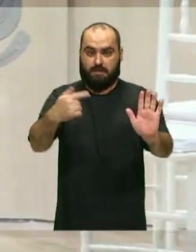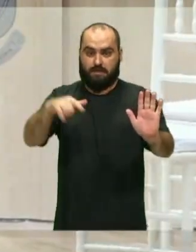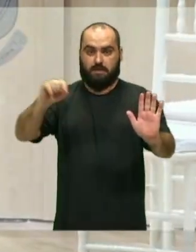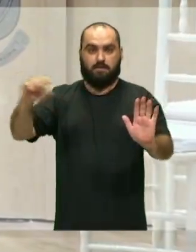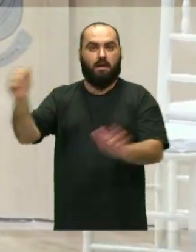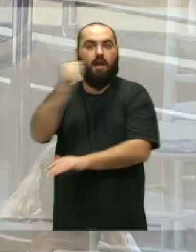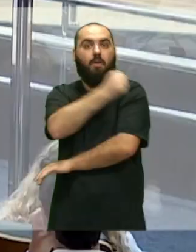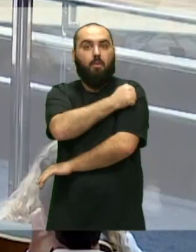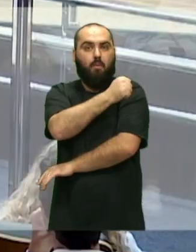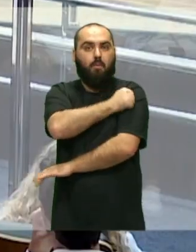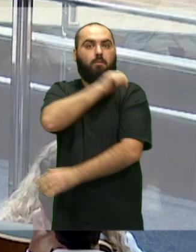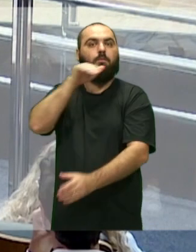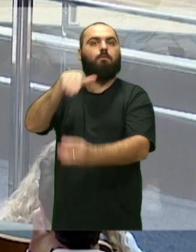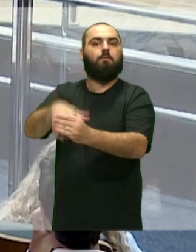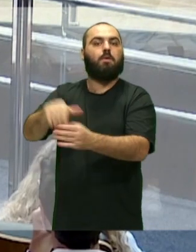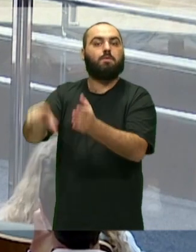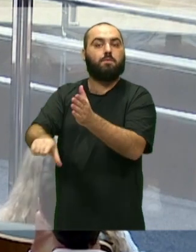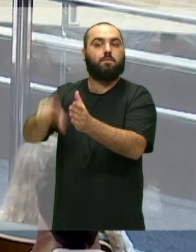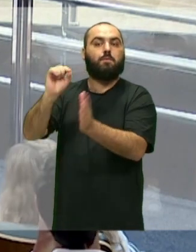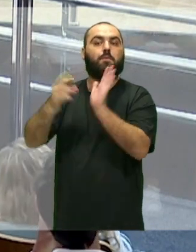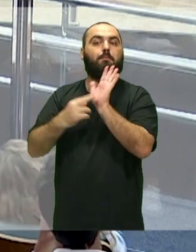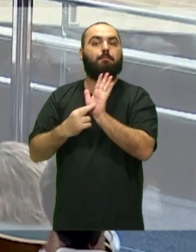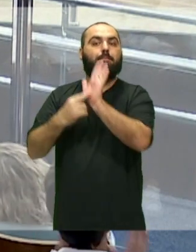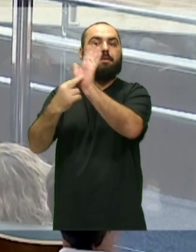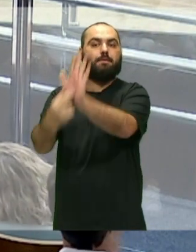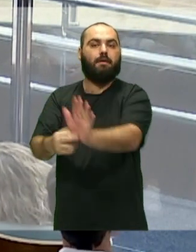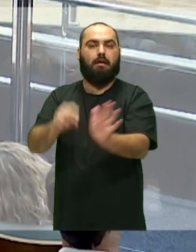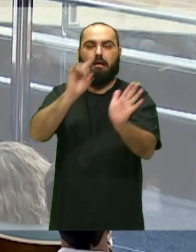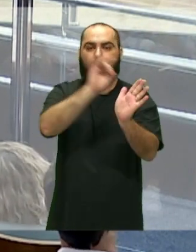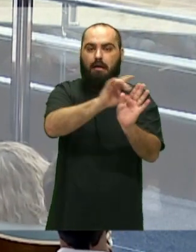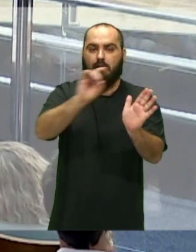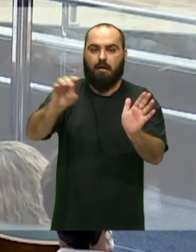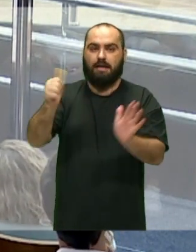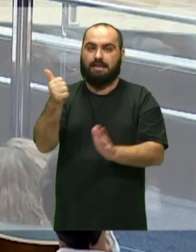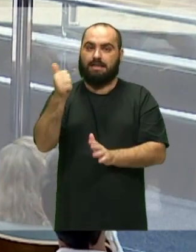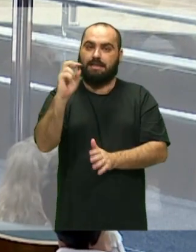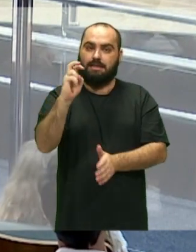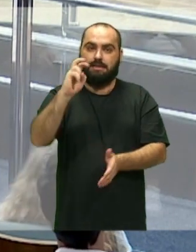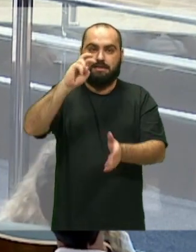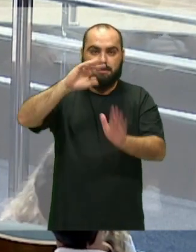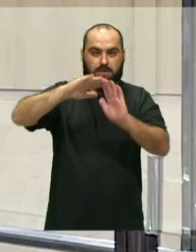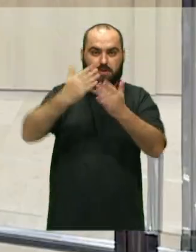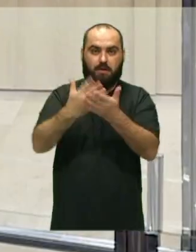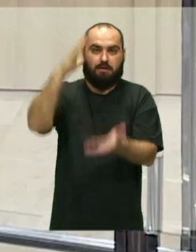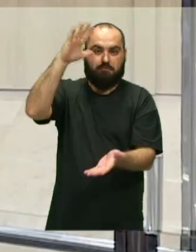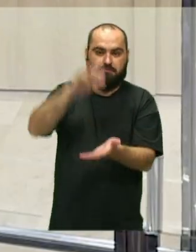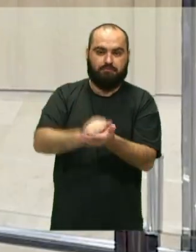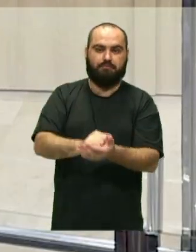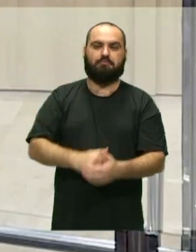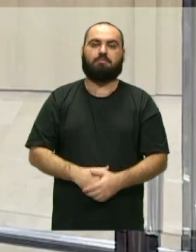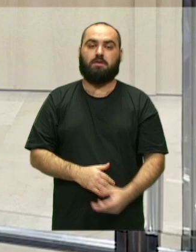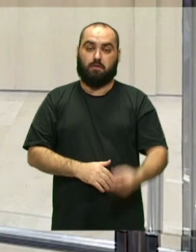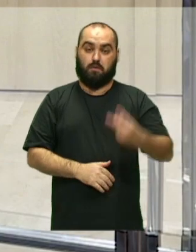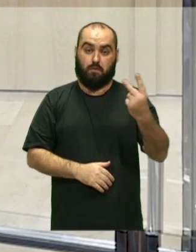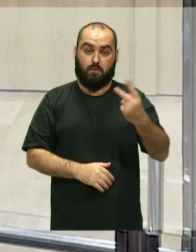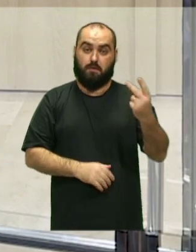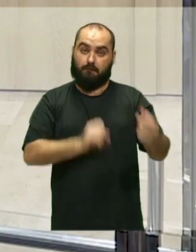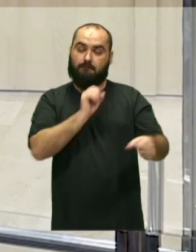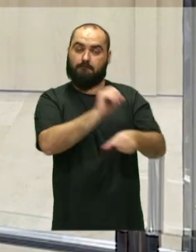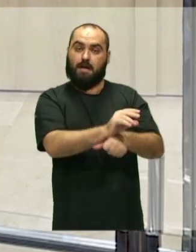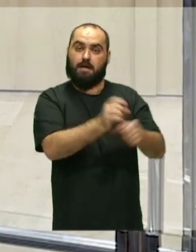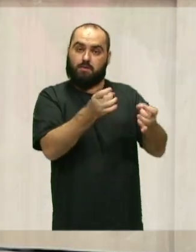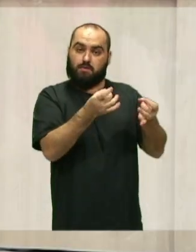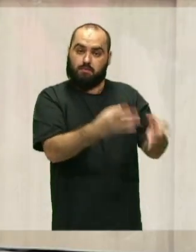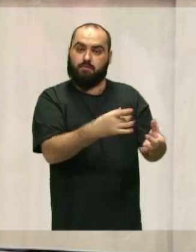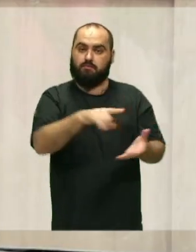estudantes e leitores que escolheram seus representantes em cada uma das 15 escolas escritas as duas vagas remanescentes foram